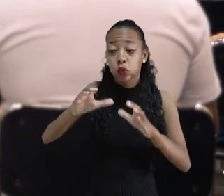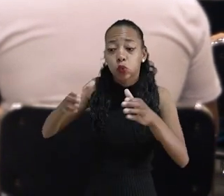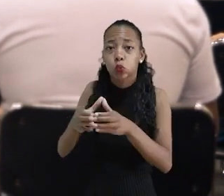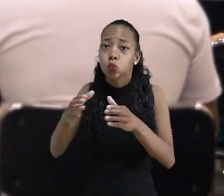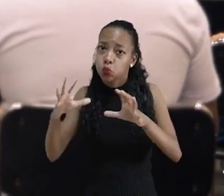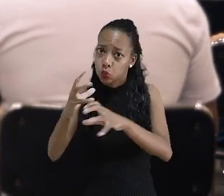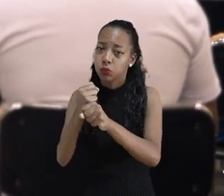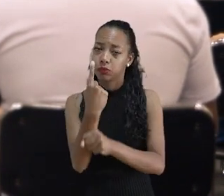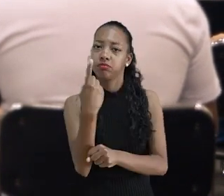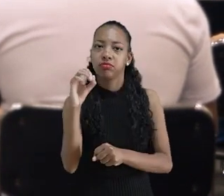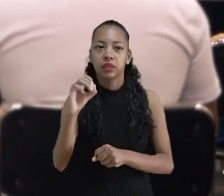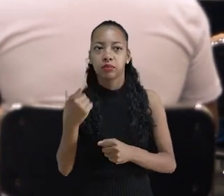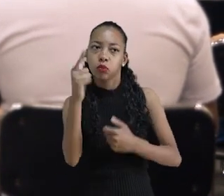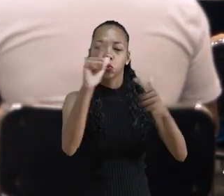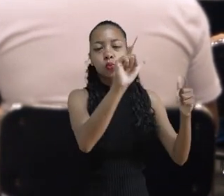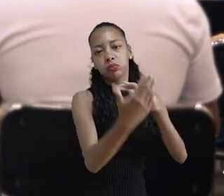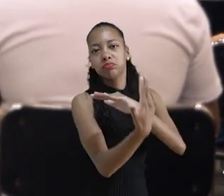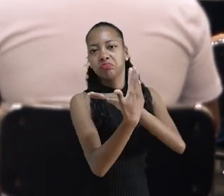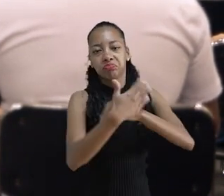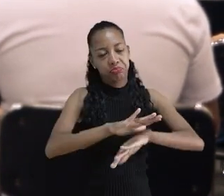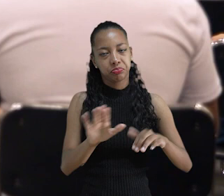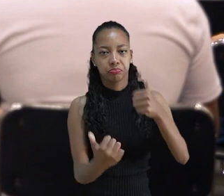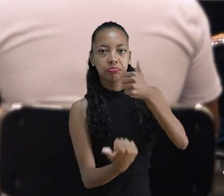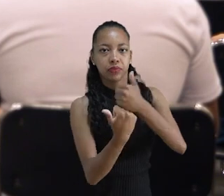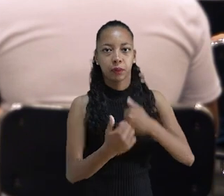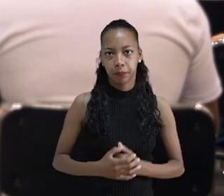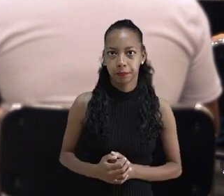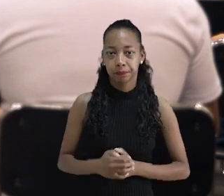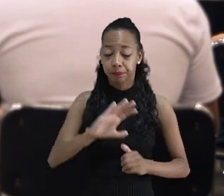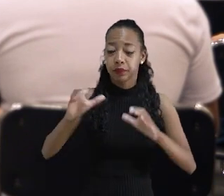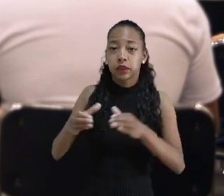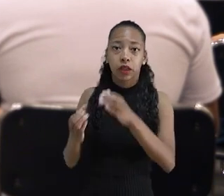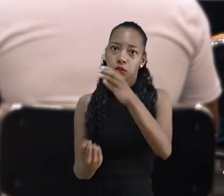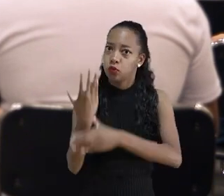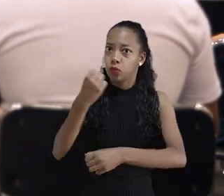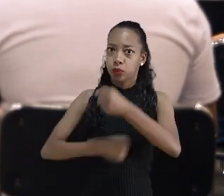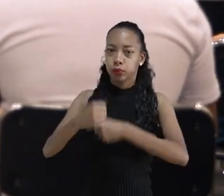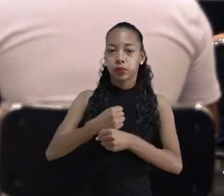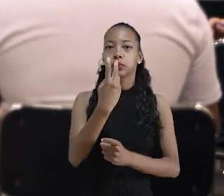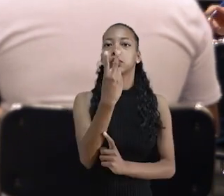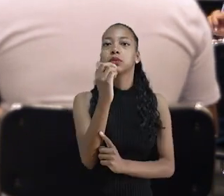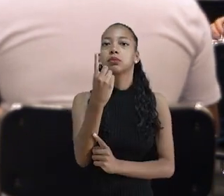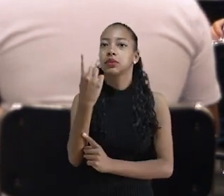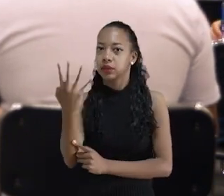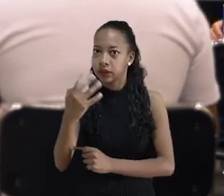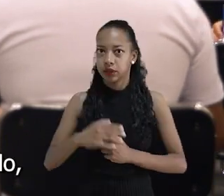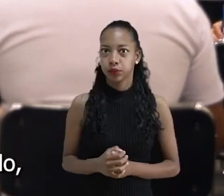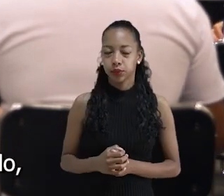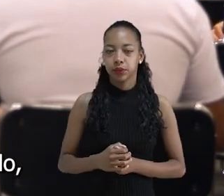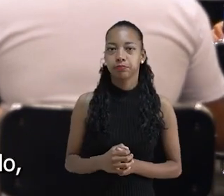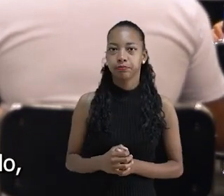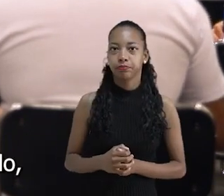específicos eh e esse coletivo ele surgi em 2014 né